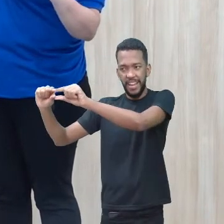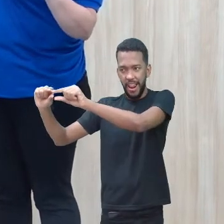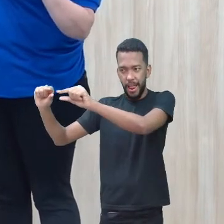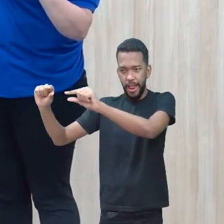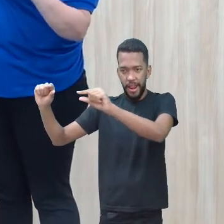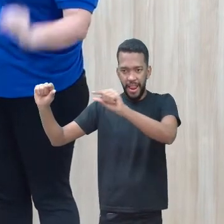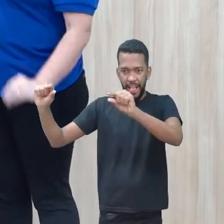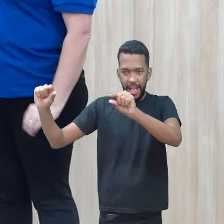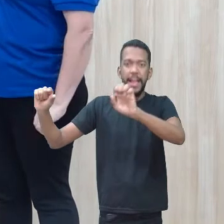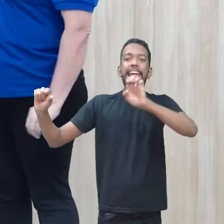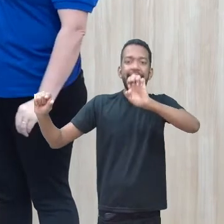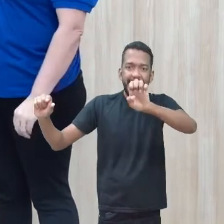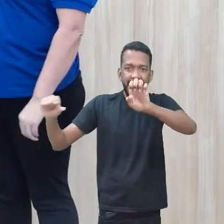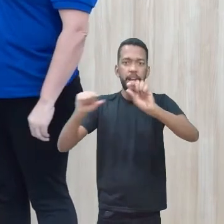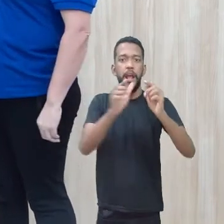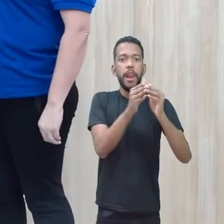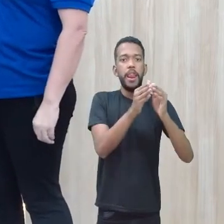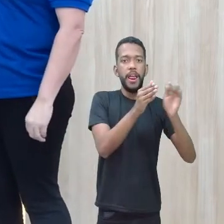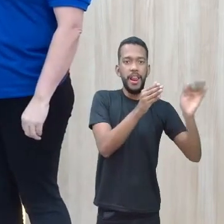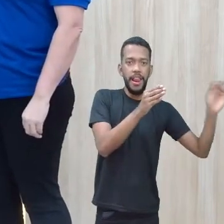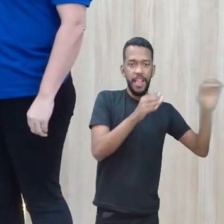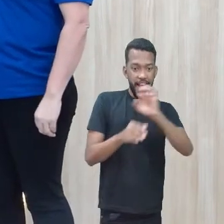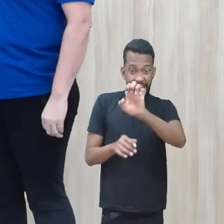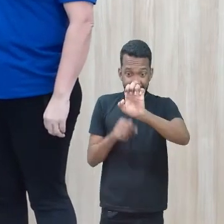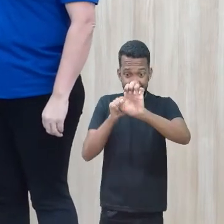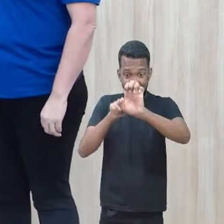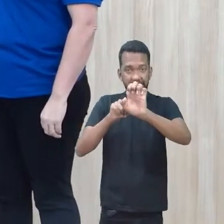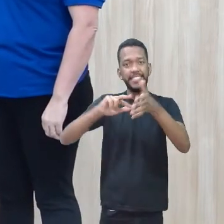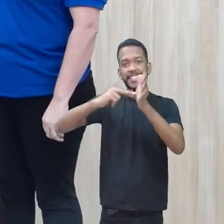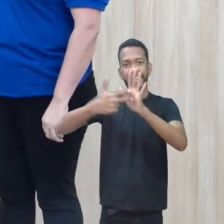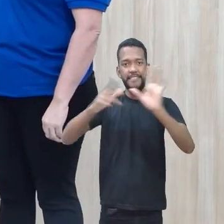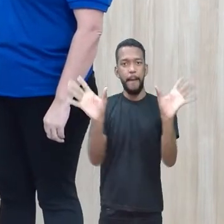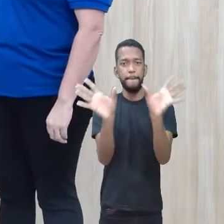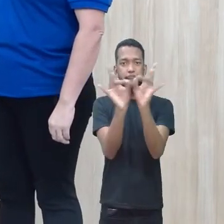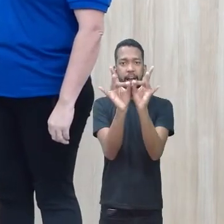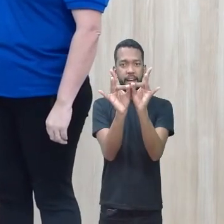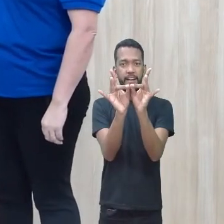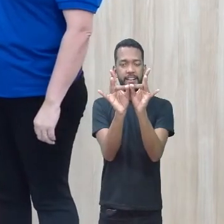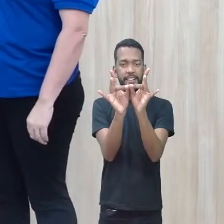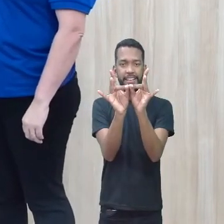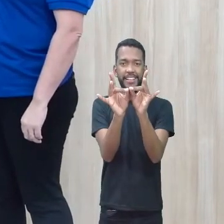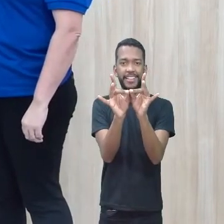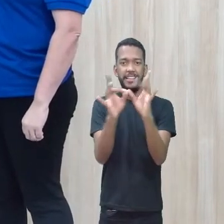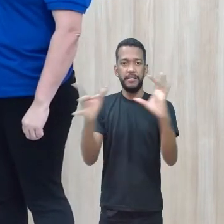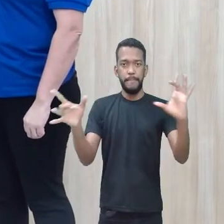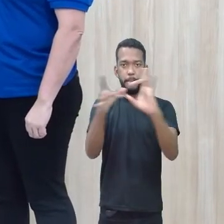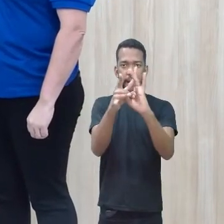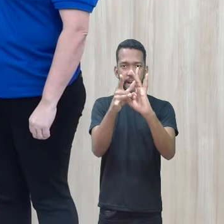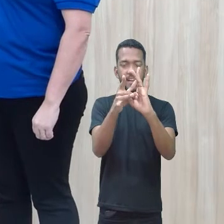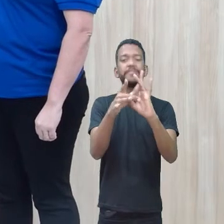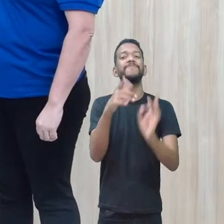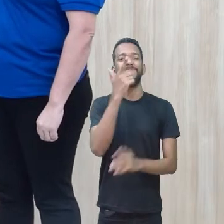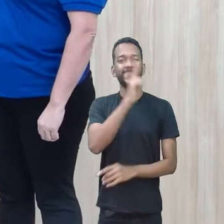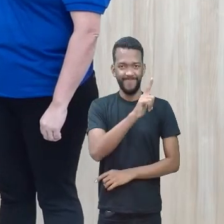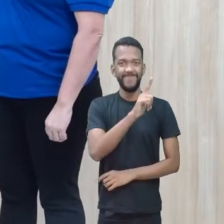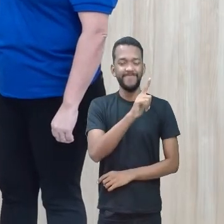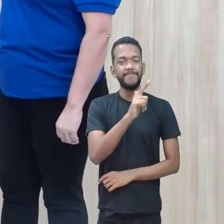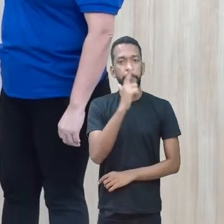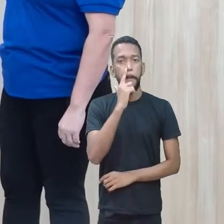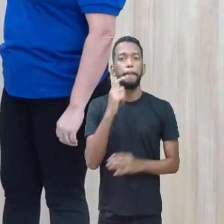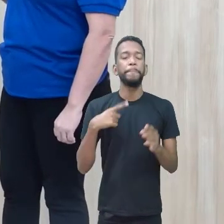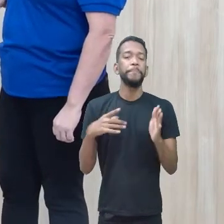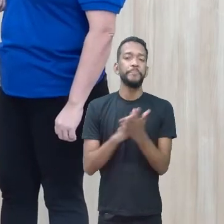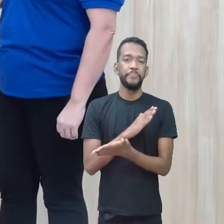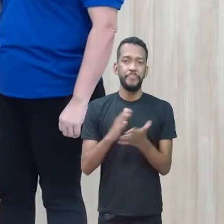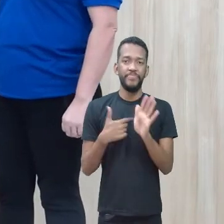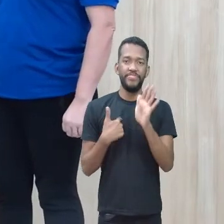ligando a outra, não é? Nós temos as orações adversativas que eu vou apresentar para vocês, as alternativas,